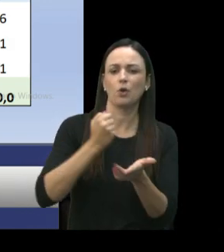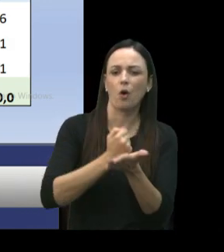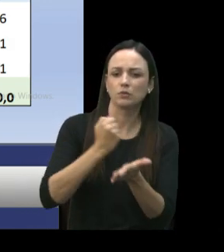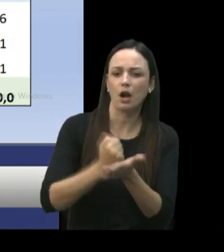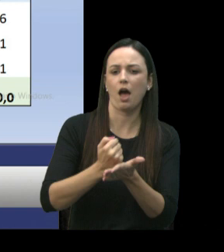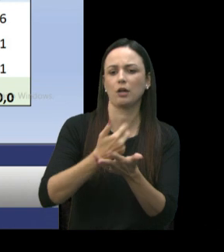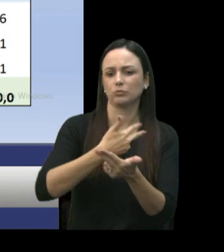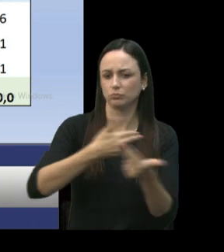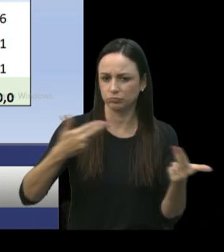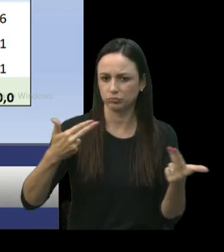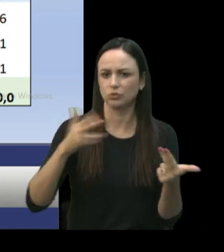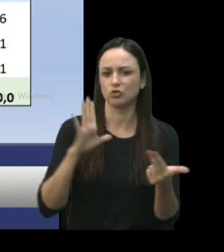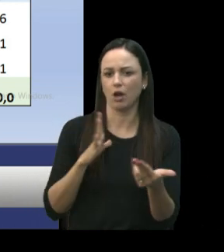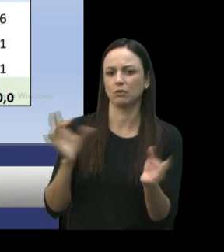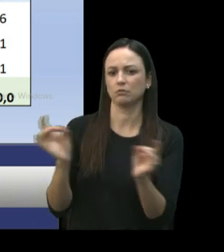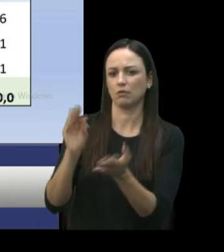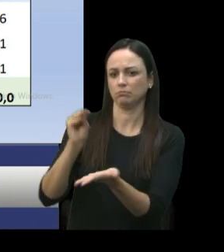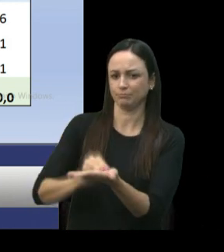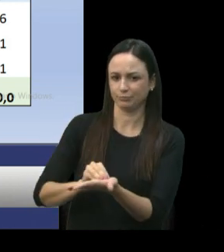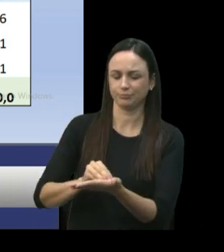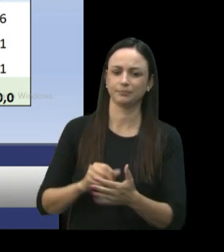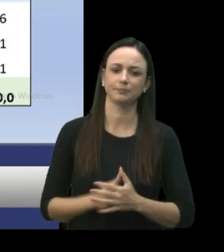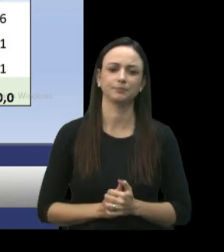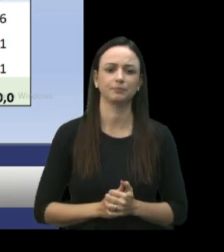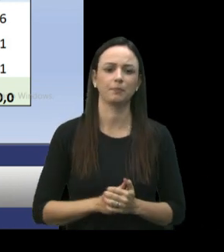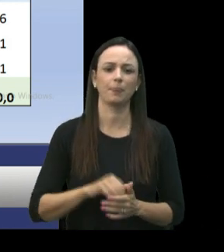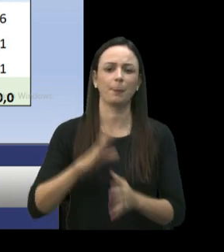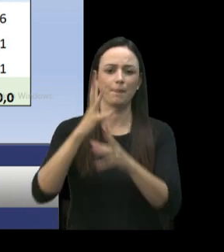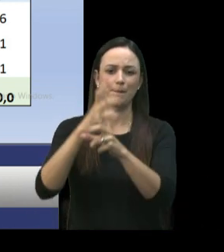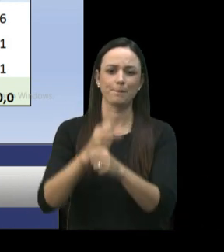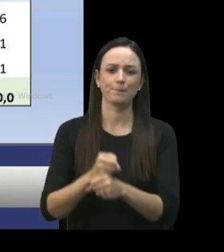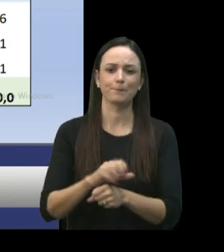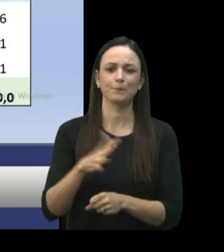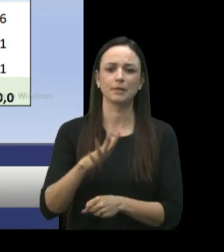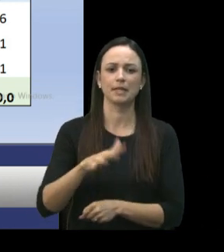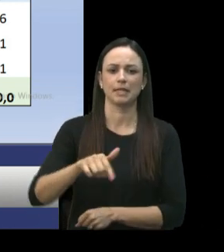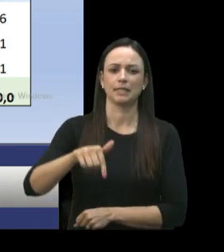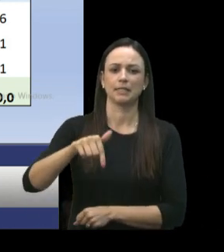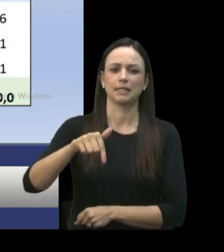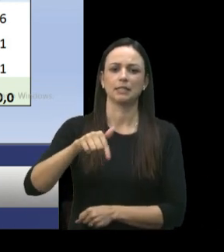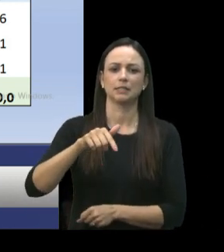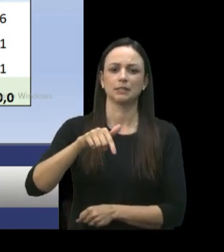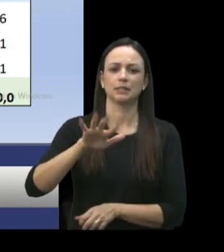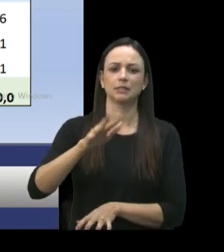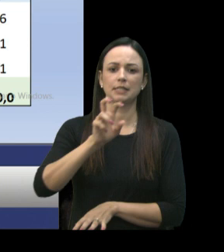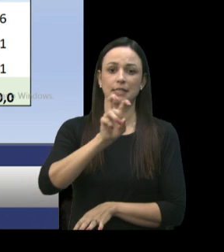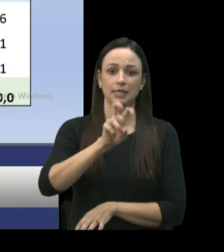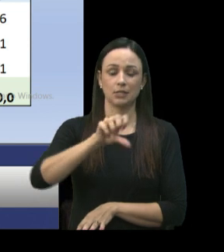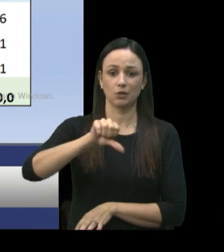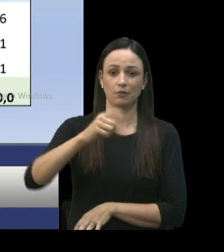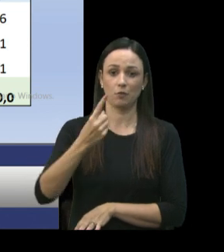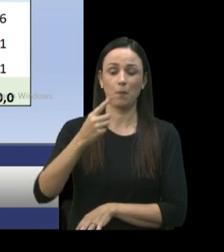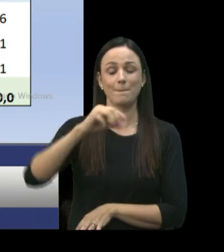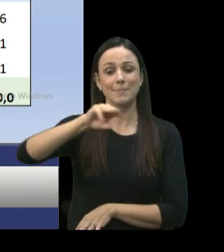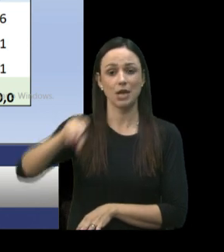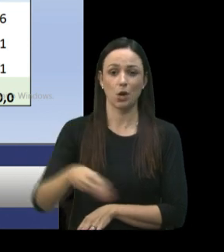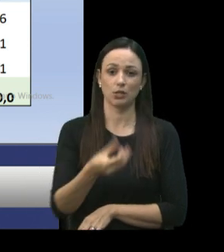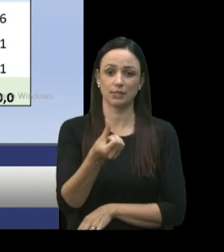que o município já tem fixado. Totalizando uma despesa de despesas correntes na ordem de